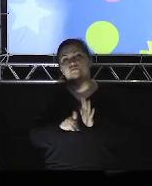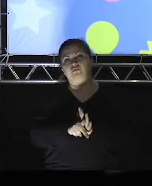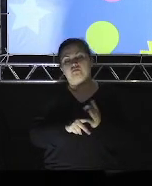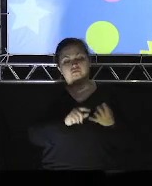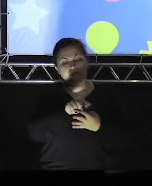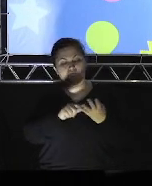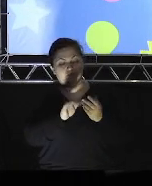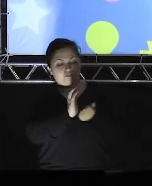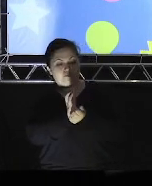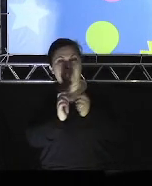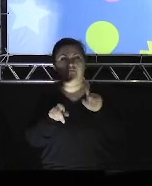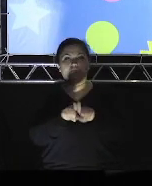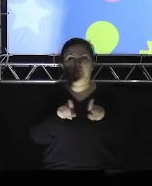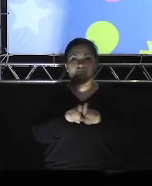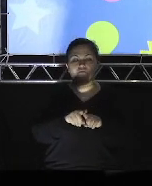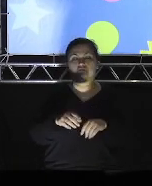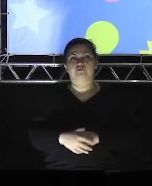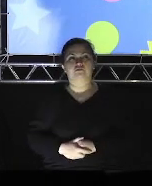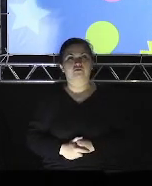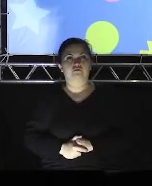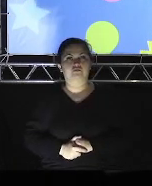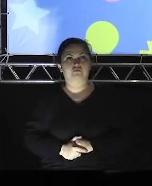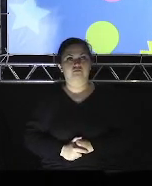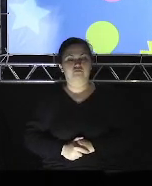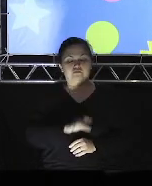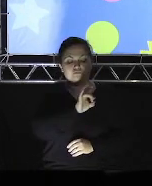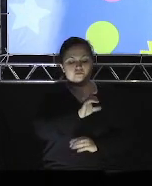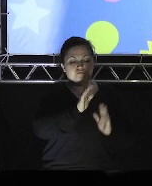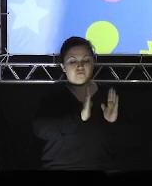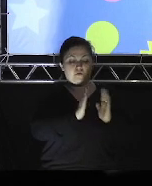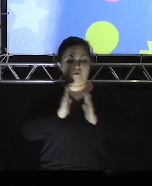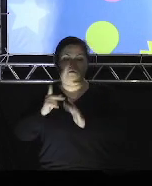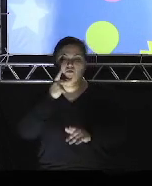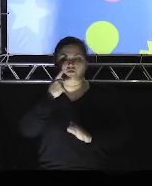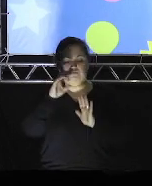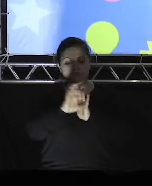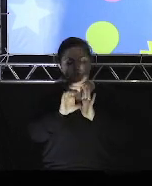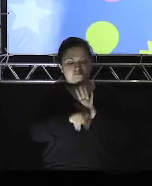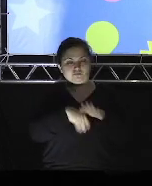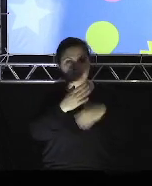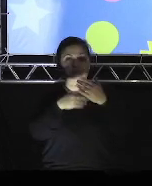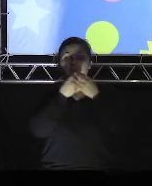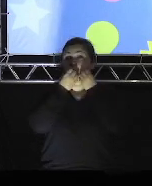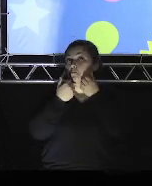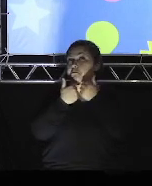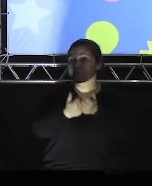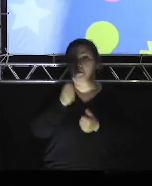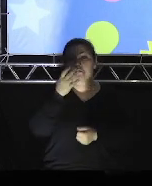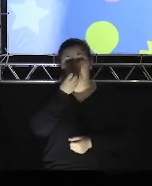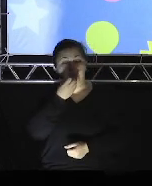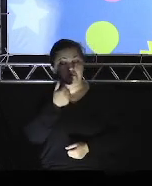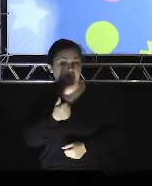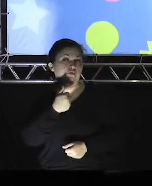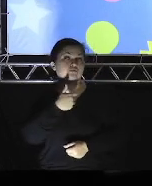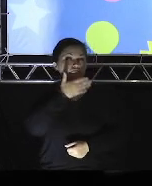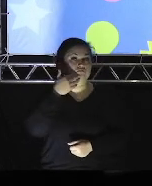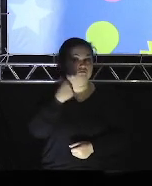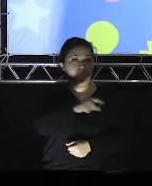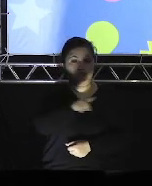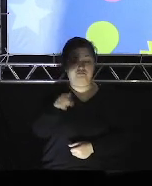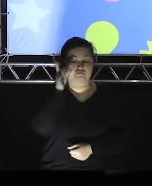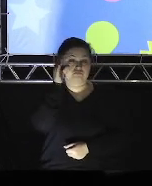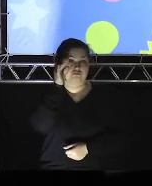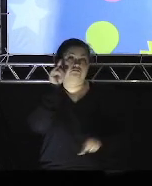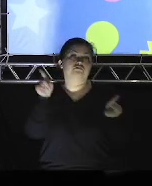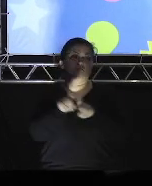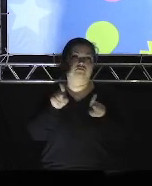Guitti. Então, cada episódio a gente fala de um capítulo, está sendo muito bom, então vale vocês ouvirem. E o